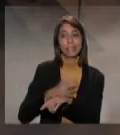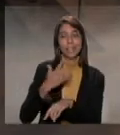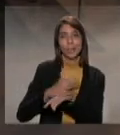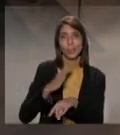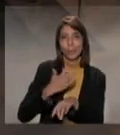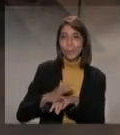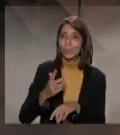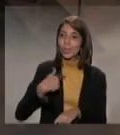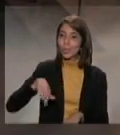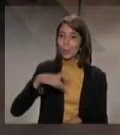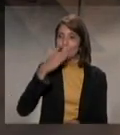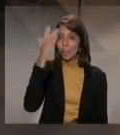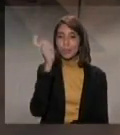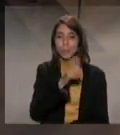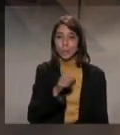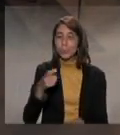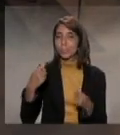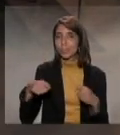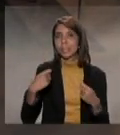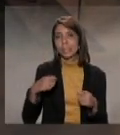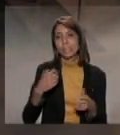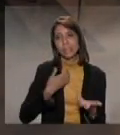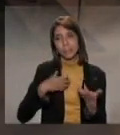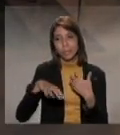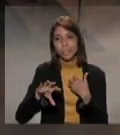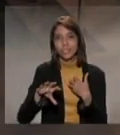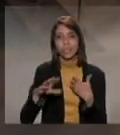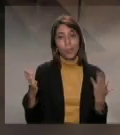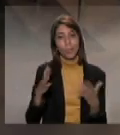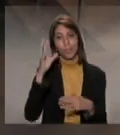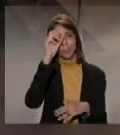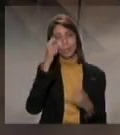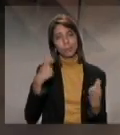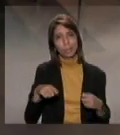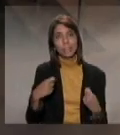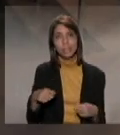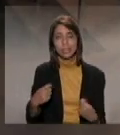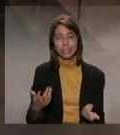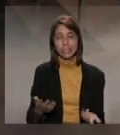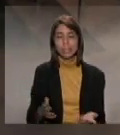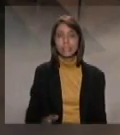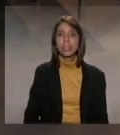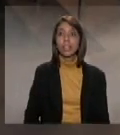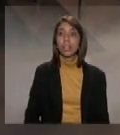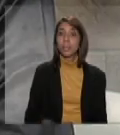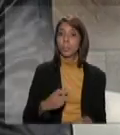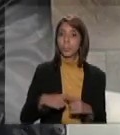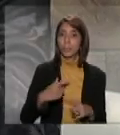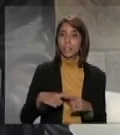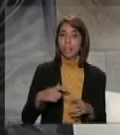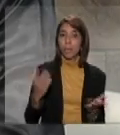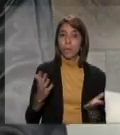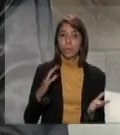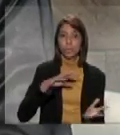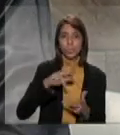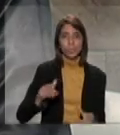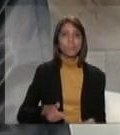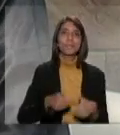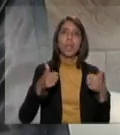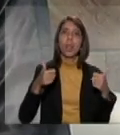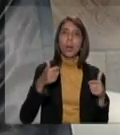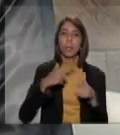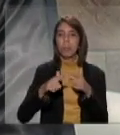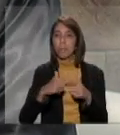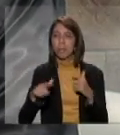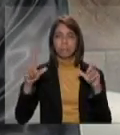o exercício que todos nós, como seres humanos, deveríamos fazer. Exatamente. Né? É a nossa lição de casa, né? Que certamente faríamos o mundo